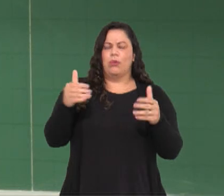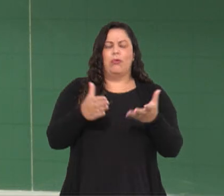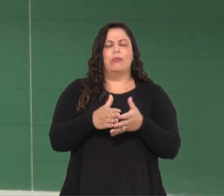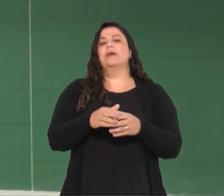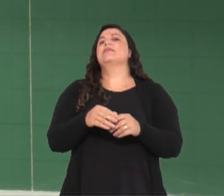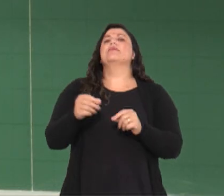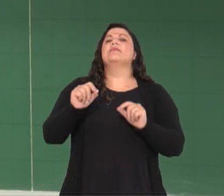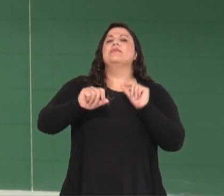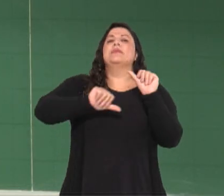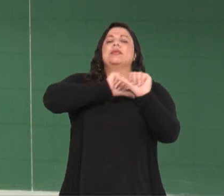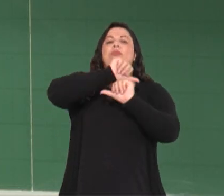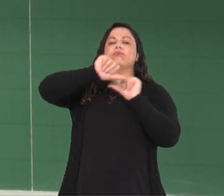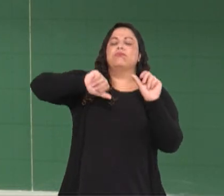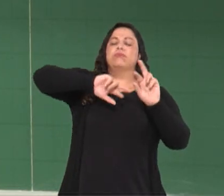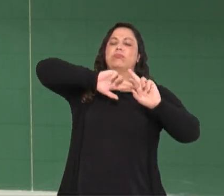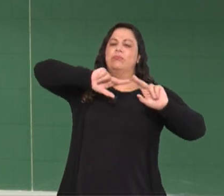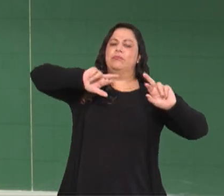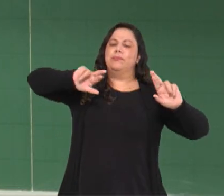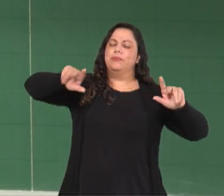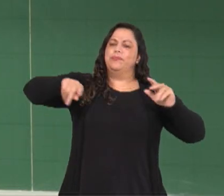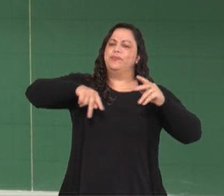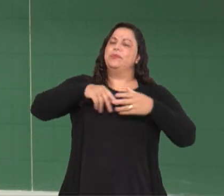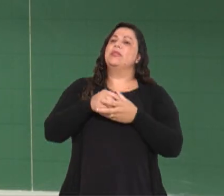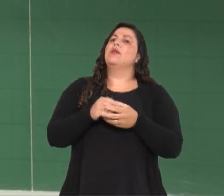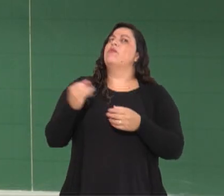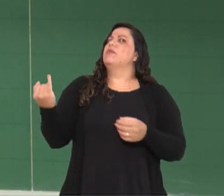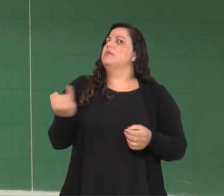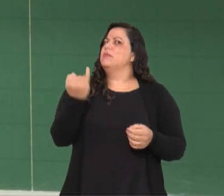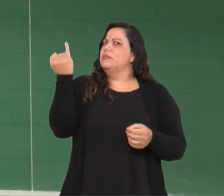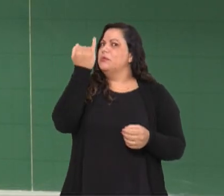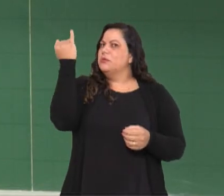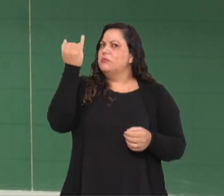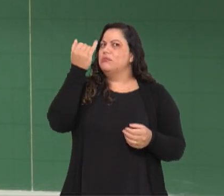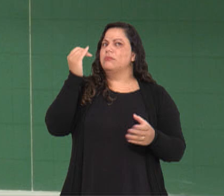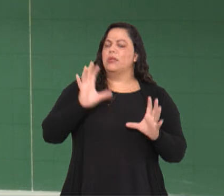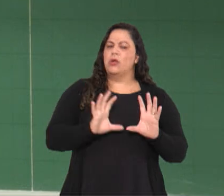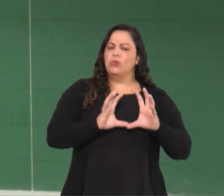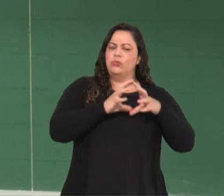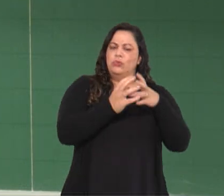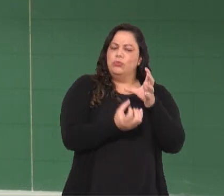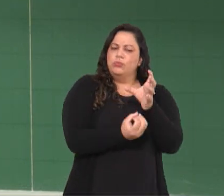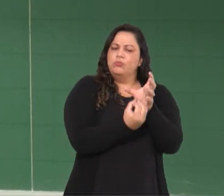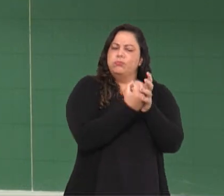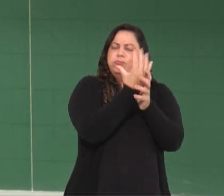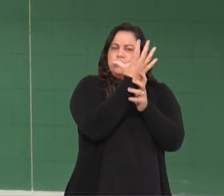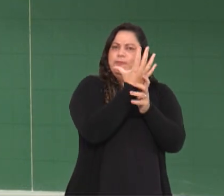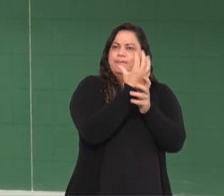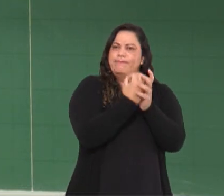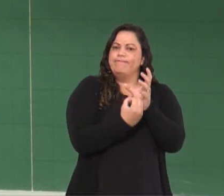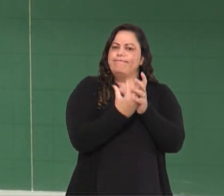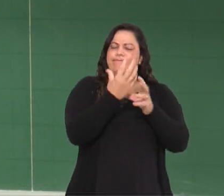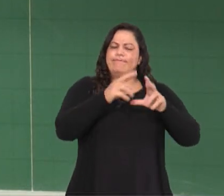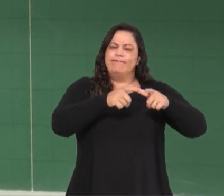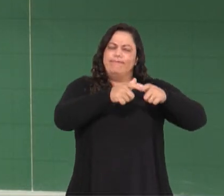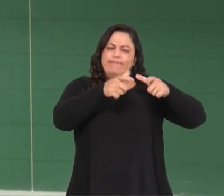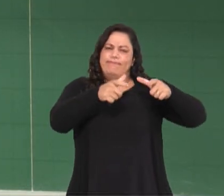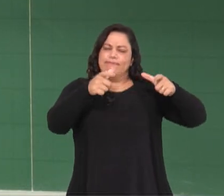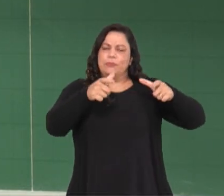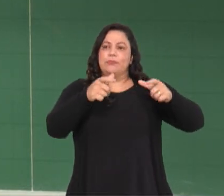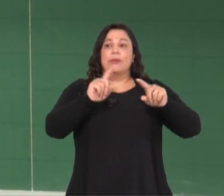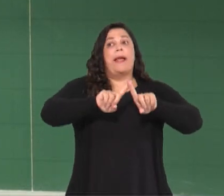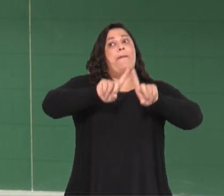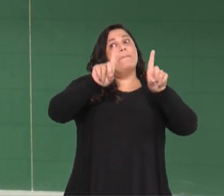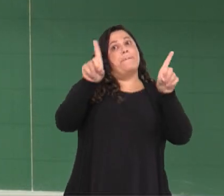ciclo da mineração foi importante para a introdução de um povoamento no Paraná, certo? Mas não foi assim um ciclo